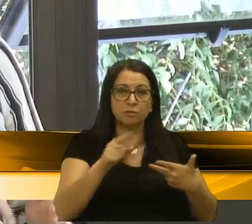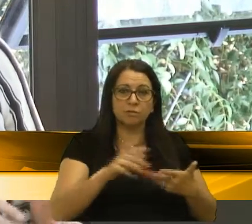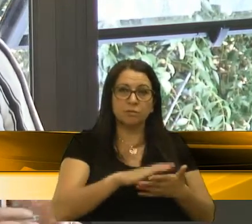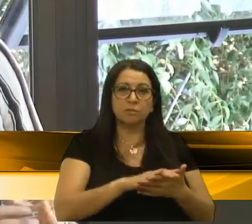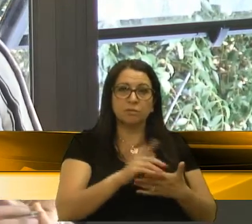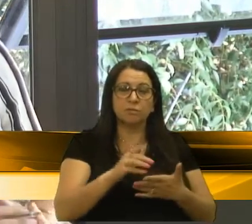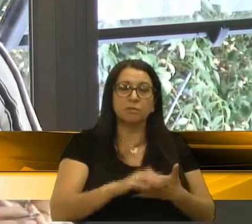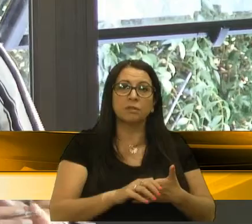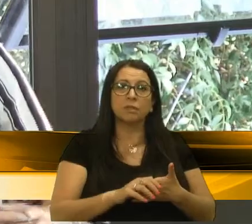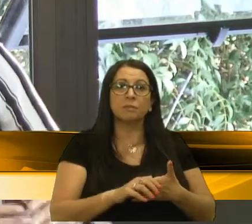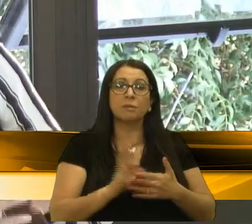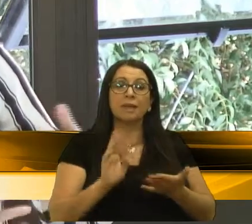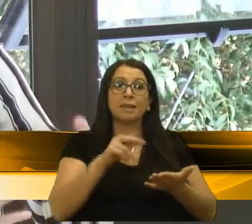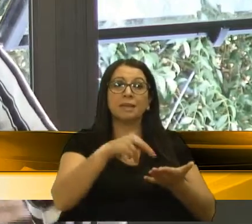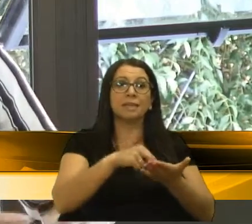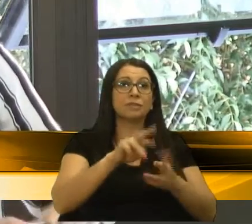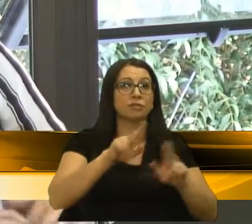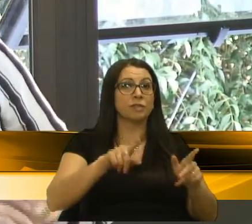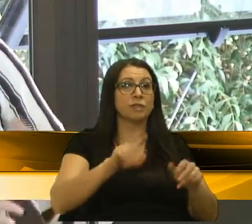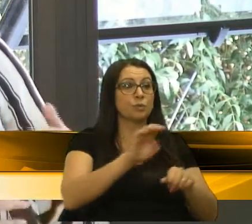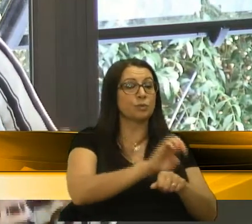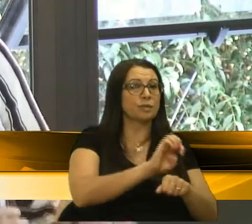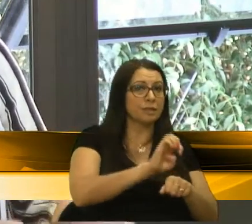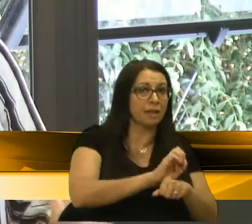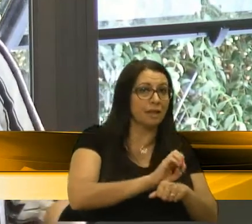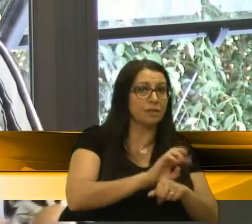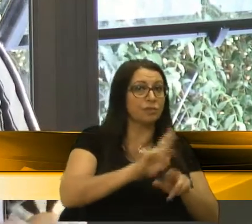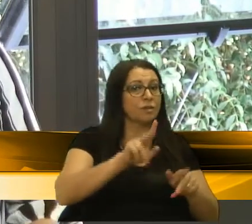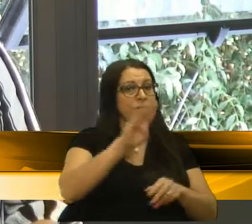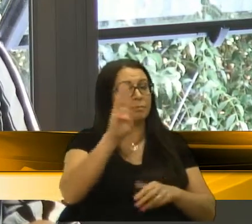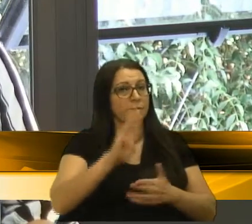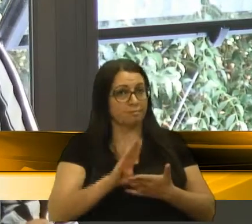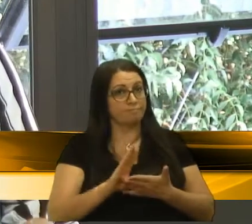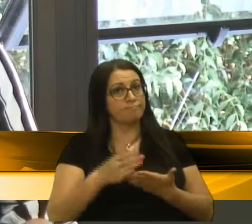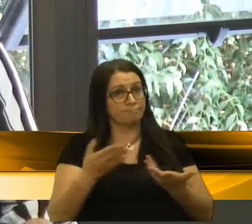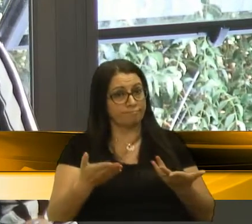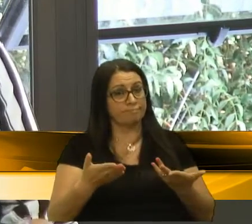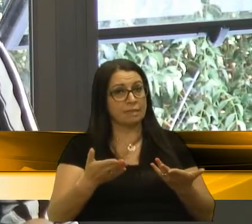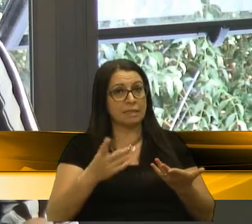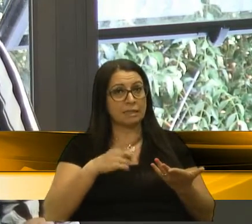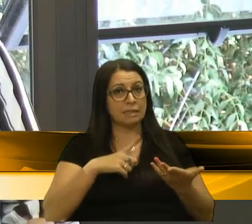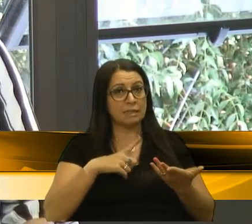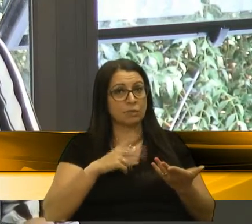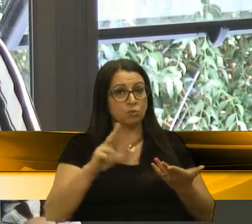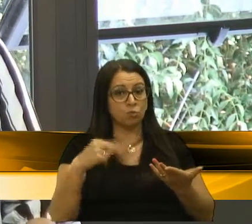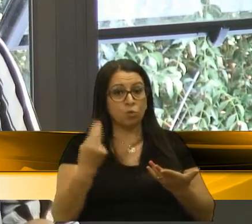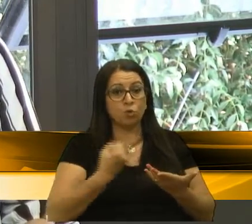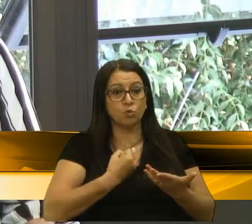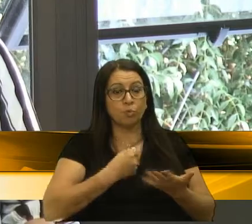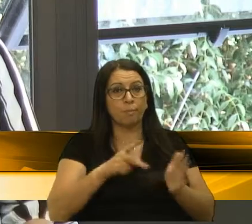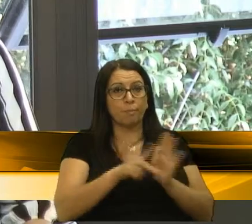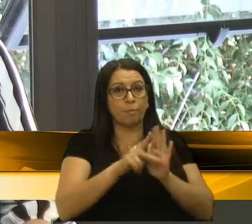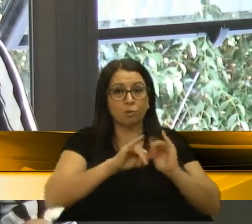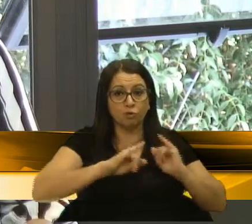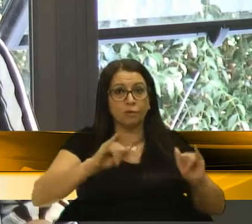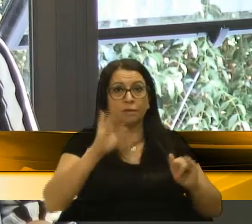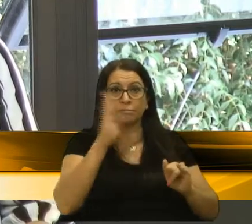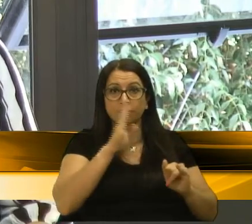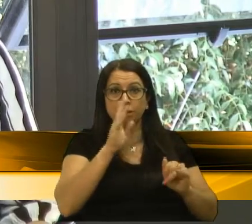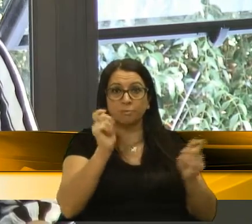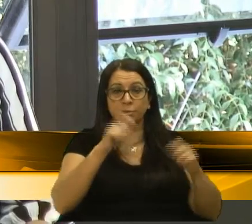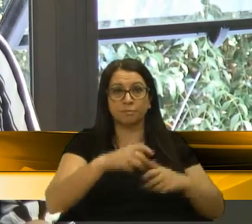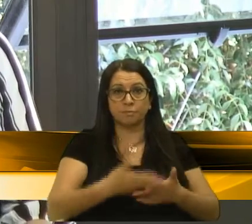estamos numa realidade diferente do Estado, diferente do Brasil, né? Então, termos o nosso número e divulgar o quanto